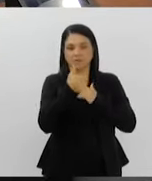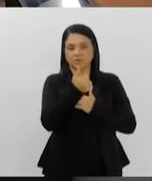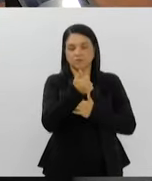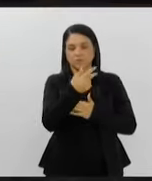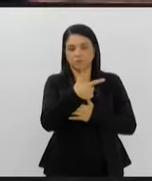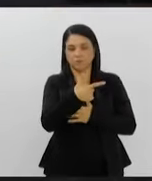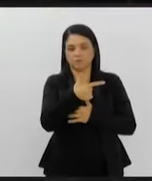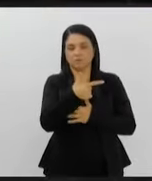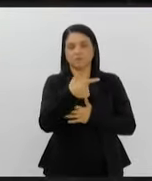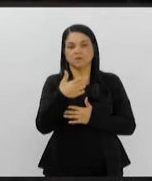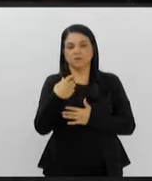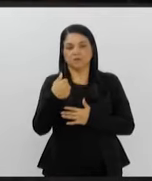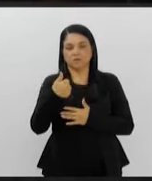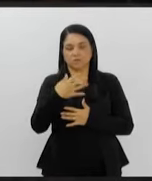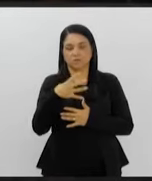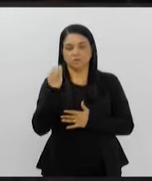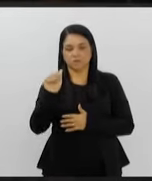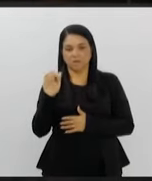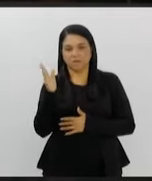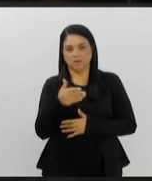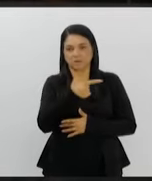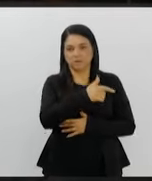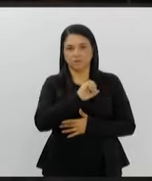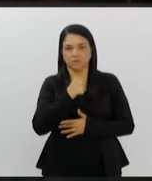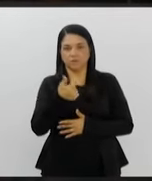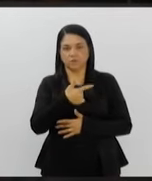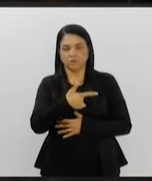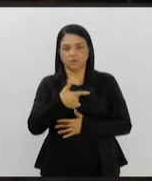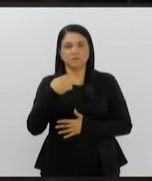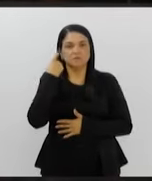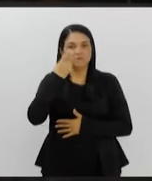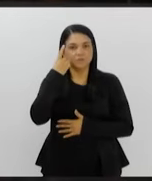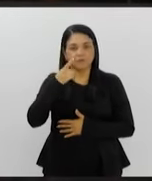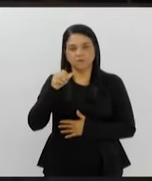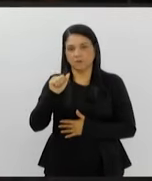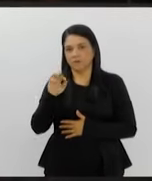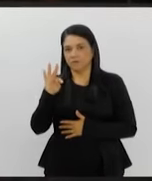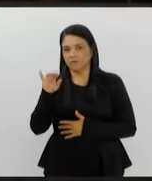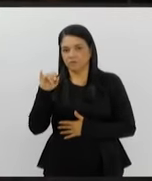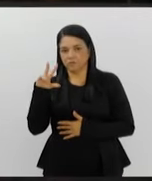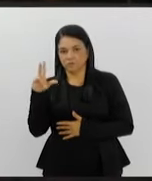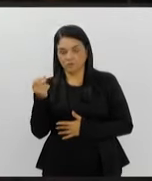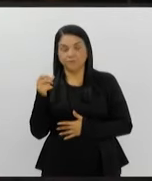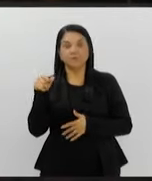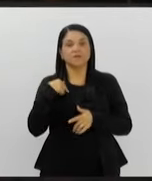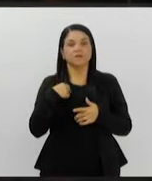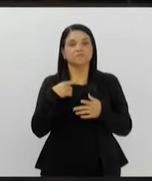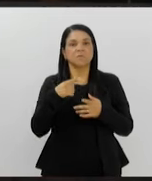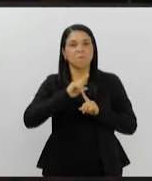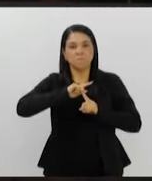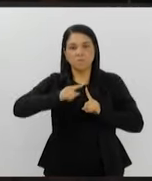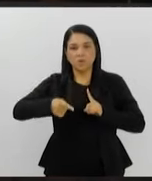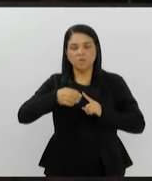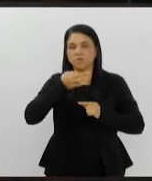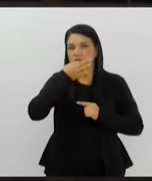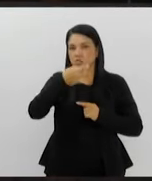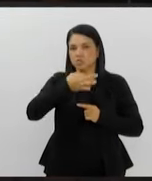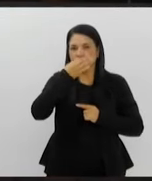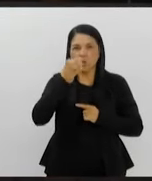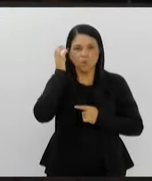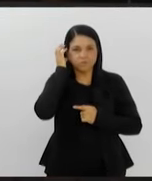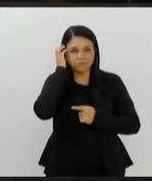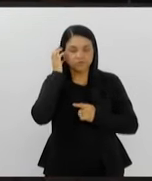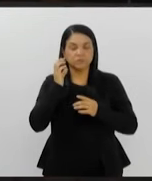1214-A de 2012, de autoria do deputado Átila Nunes, que proíbe a utilização de aparelhos sonoros instalados em